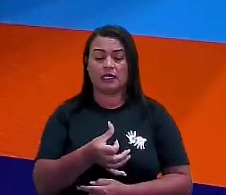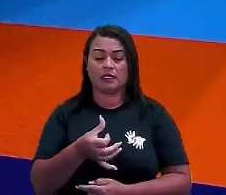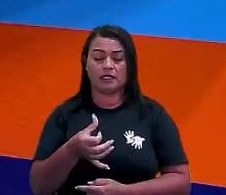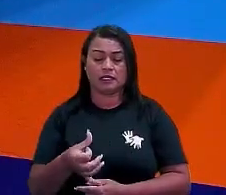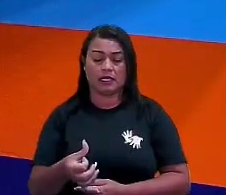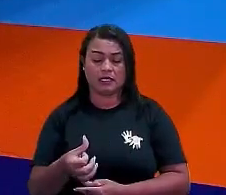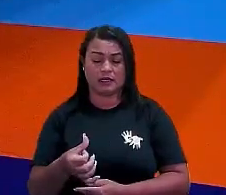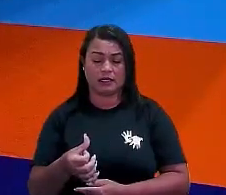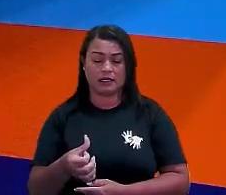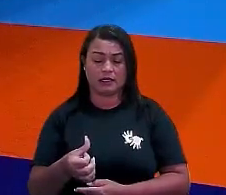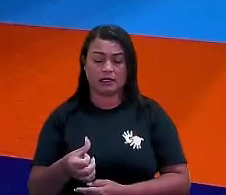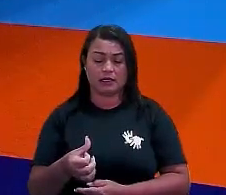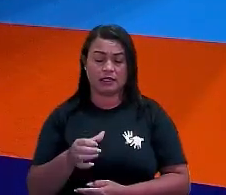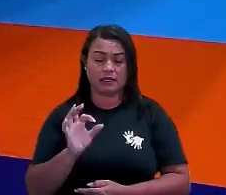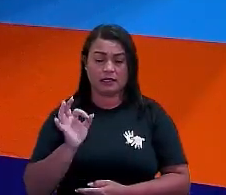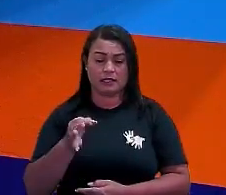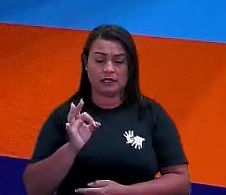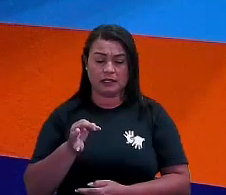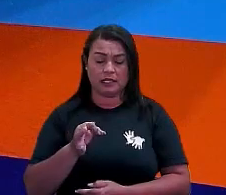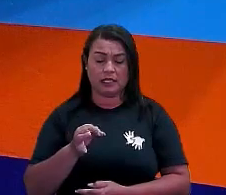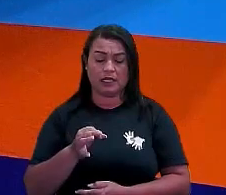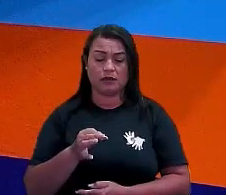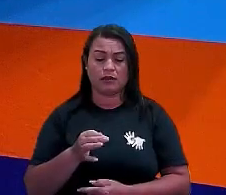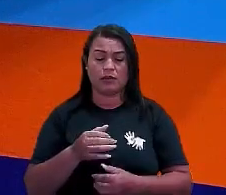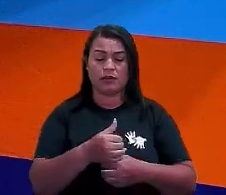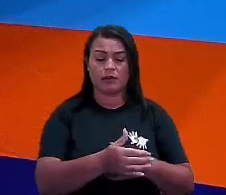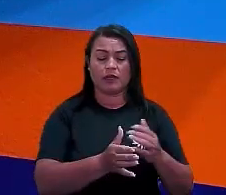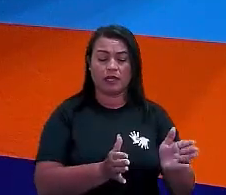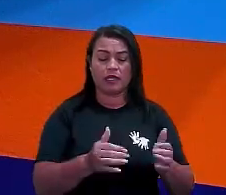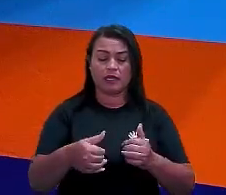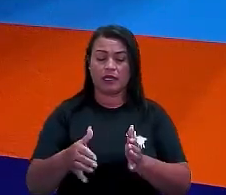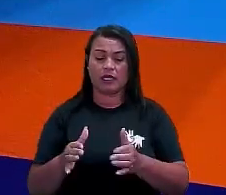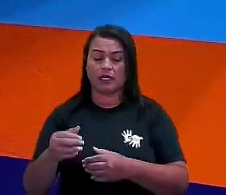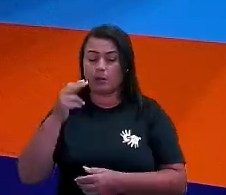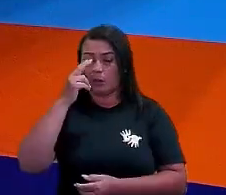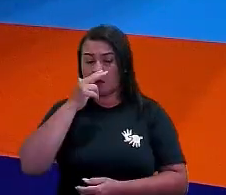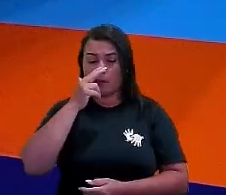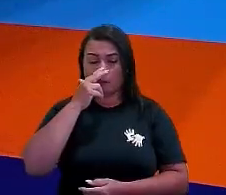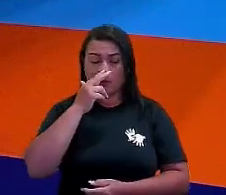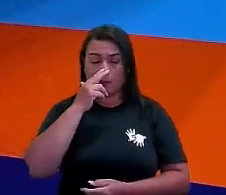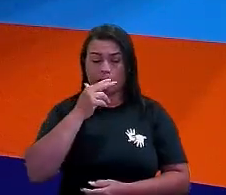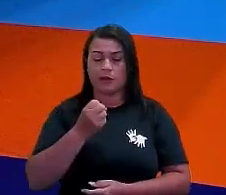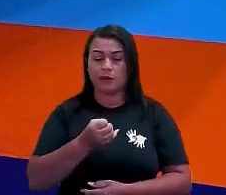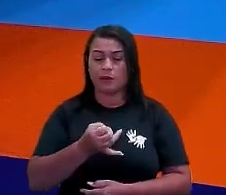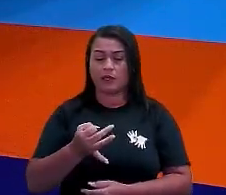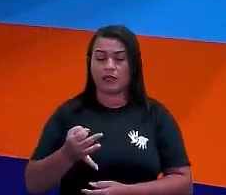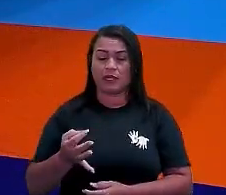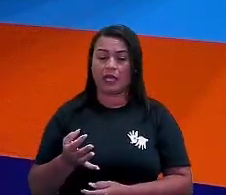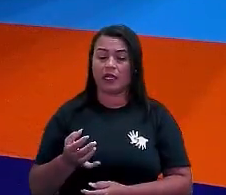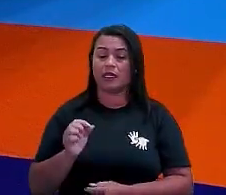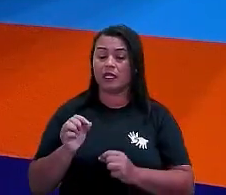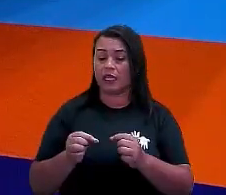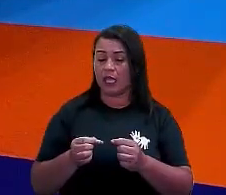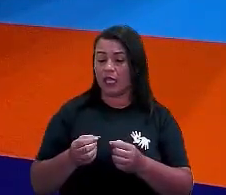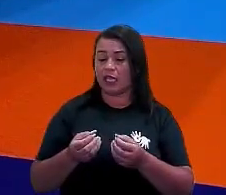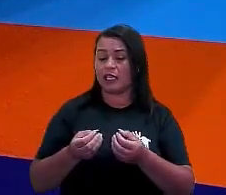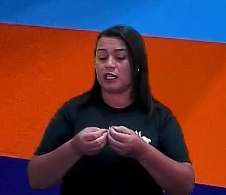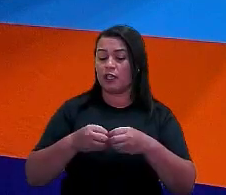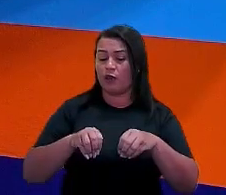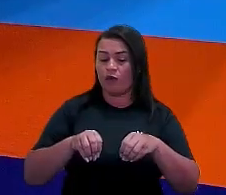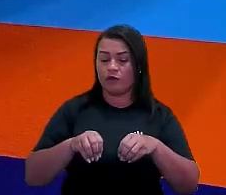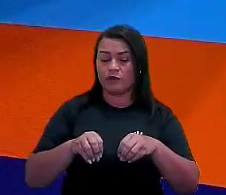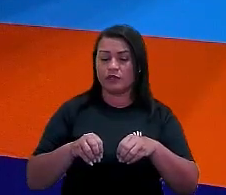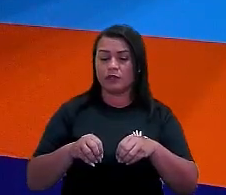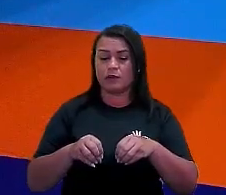em outra, tá certo? Então, as 3 caixas vai ter a mesma quantidade de ovos. Ó,